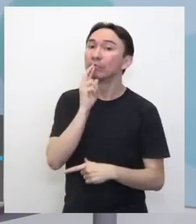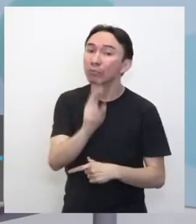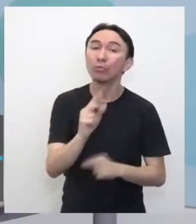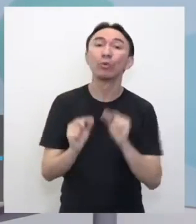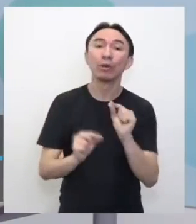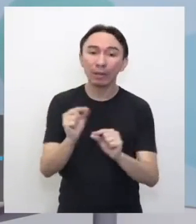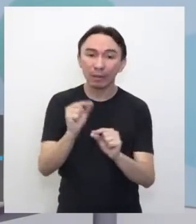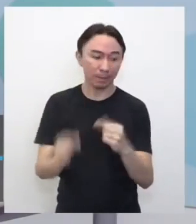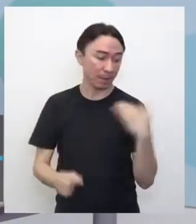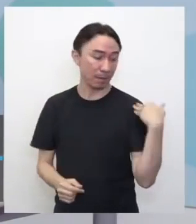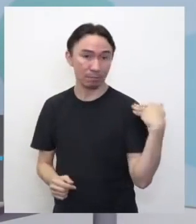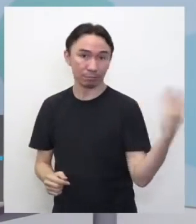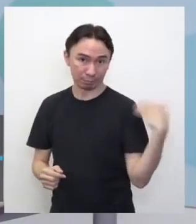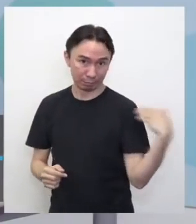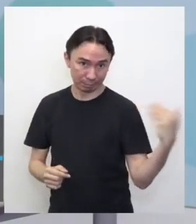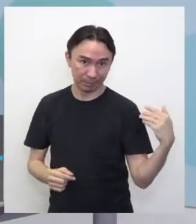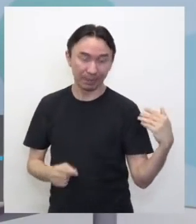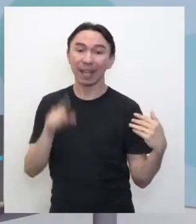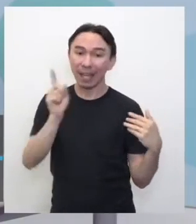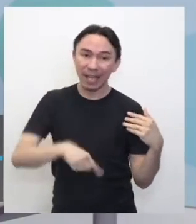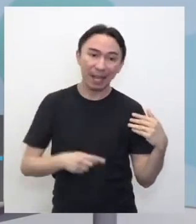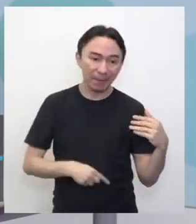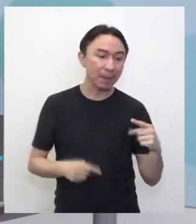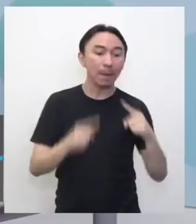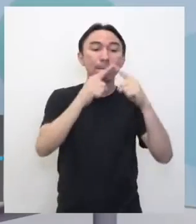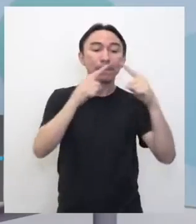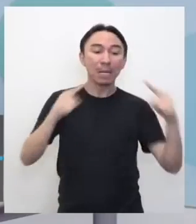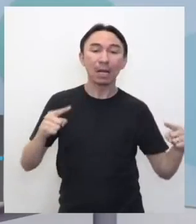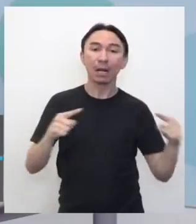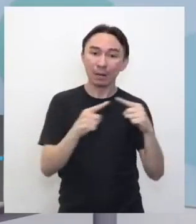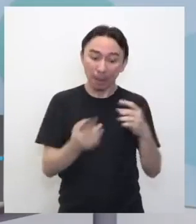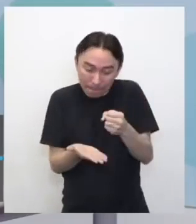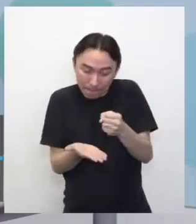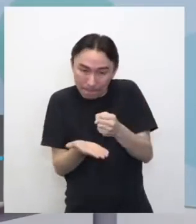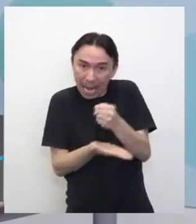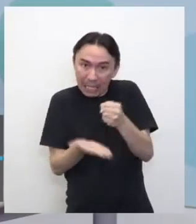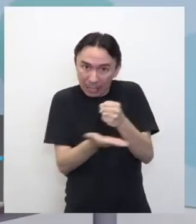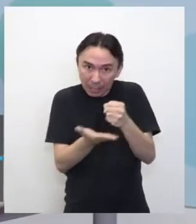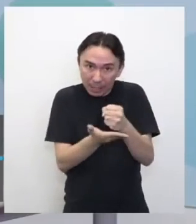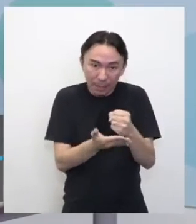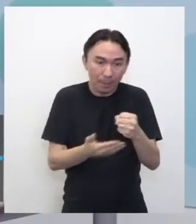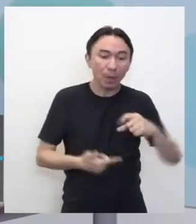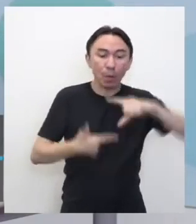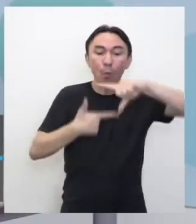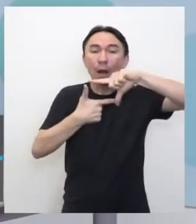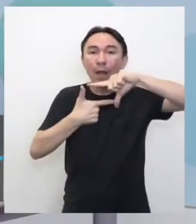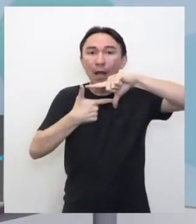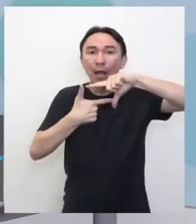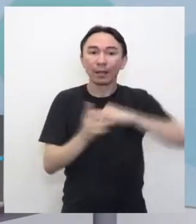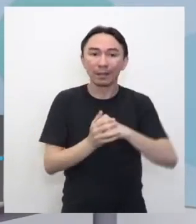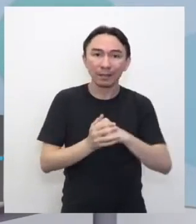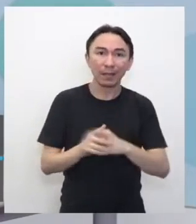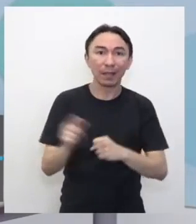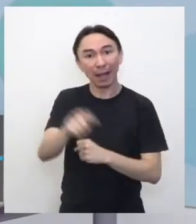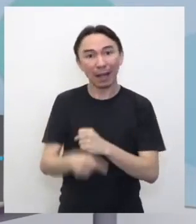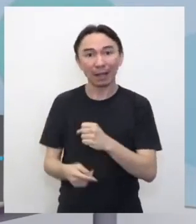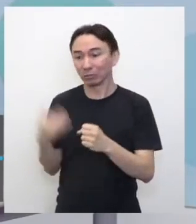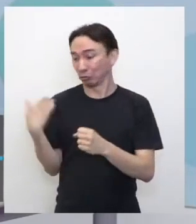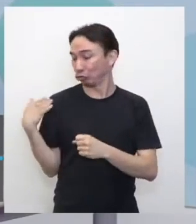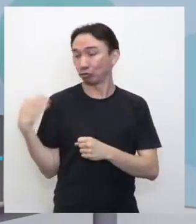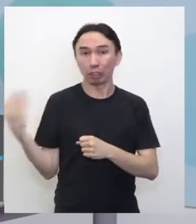esquerda é uma pirâmide de base quadrada e a da direita é uma pirâmide de base